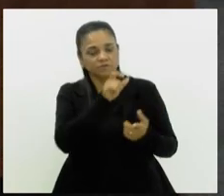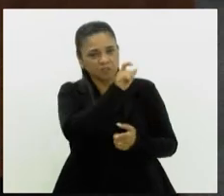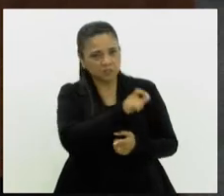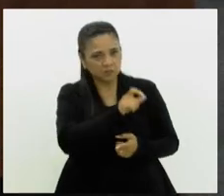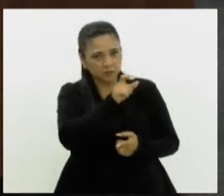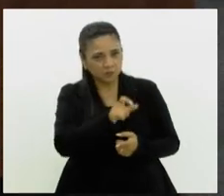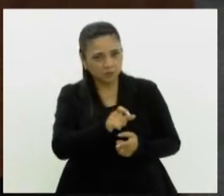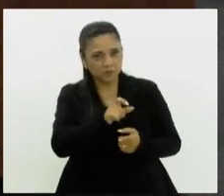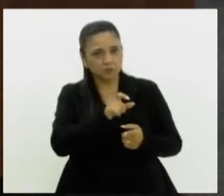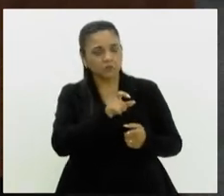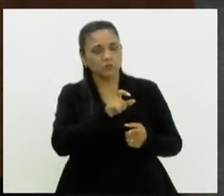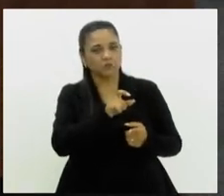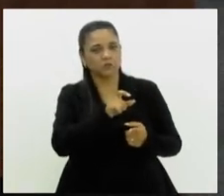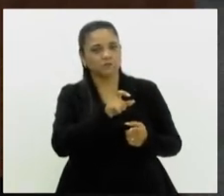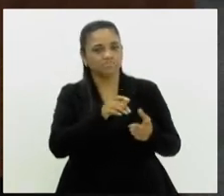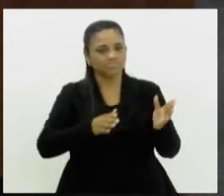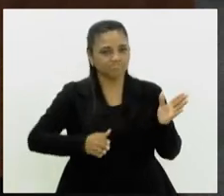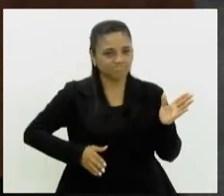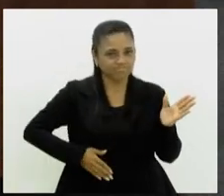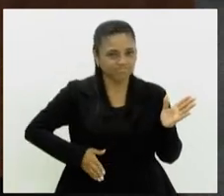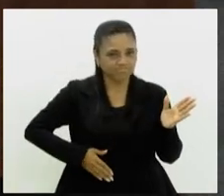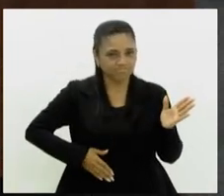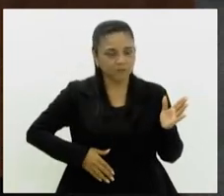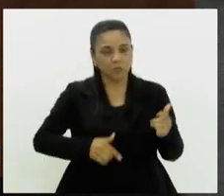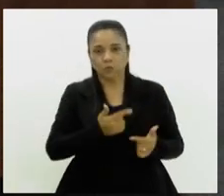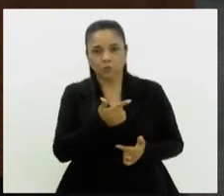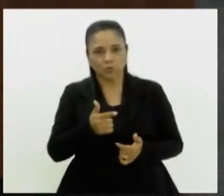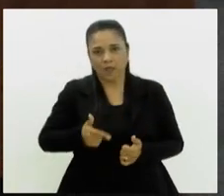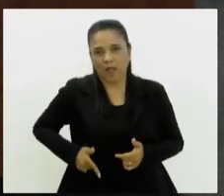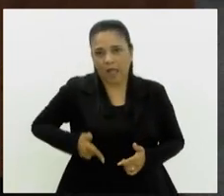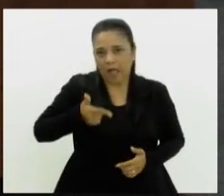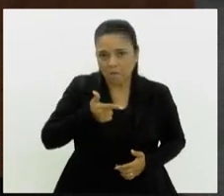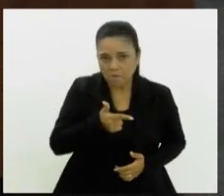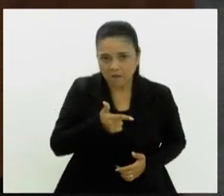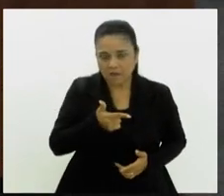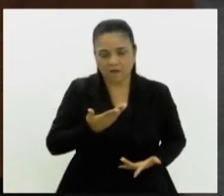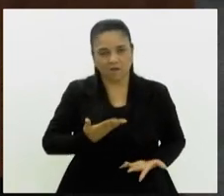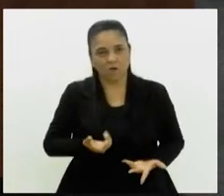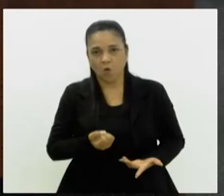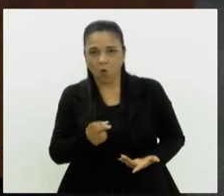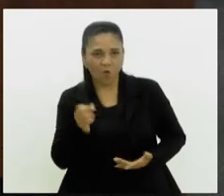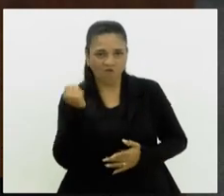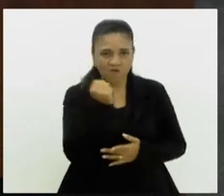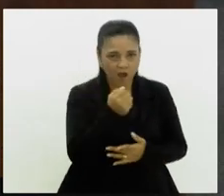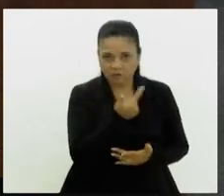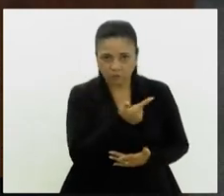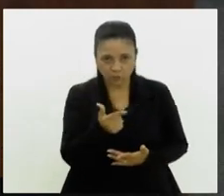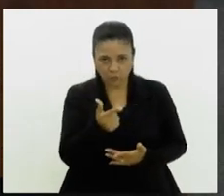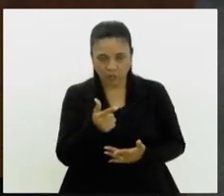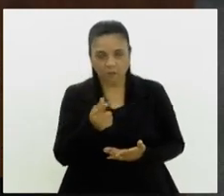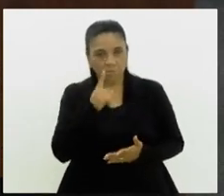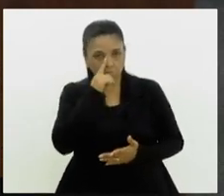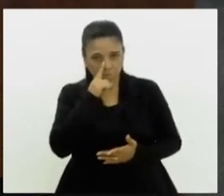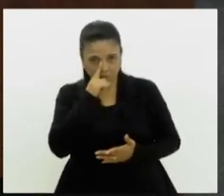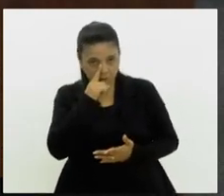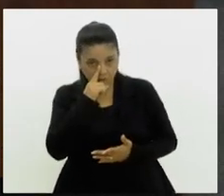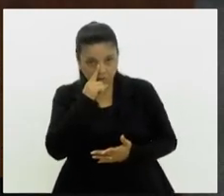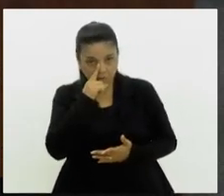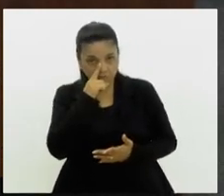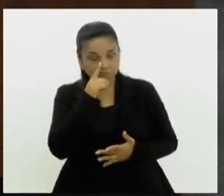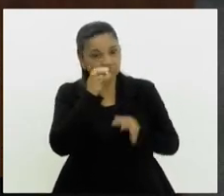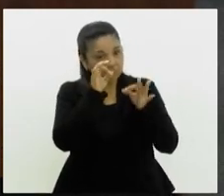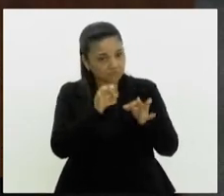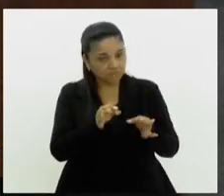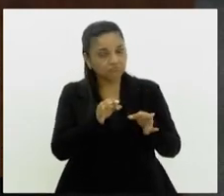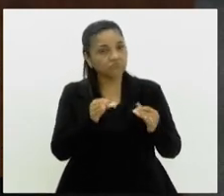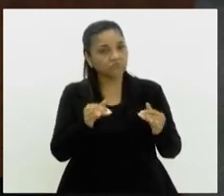transgressores ou marginais não estão armados, não oferecem risco, é temerário. Vossa Excelência foi chefe